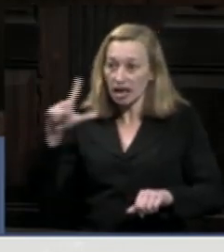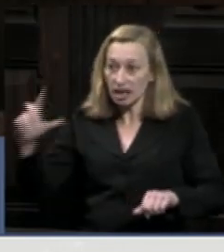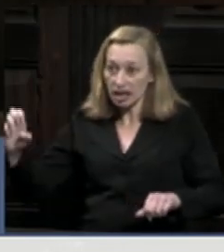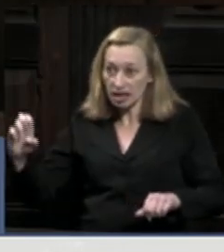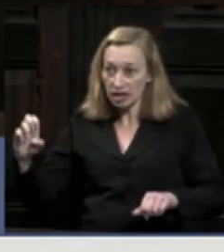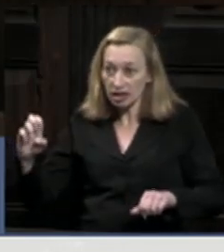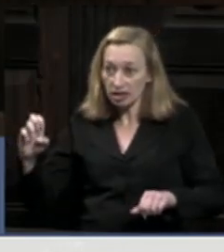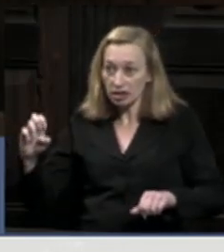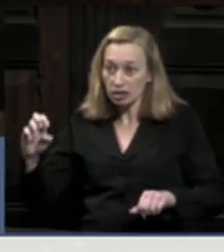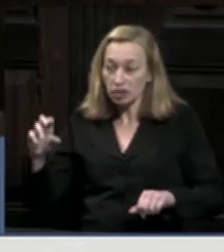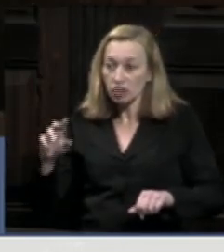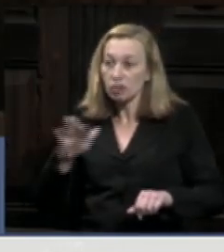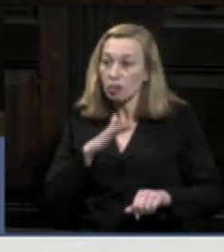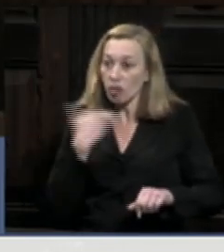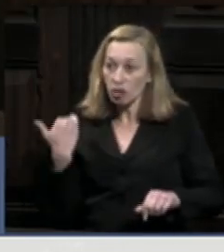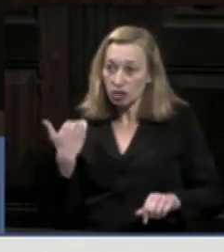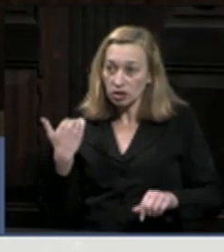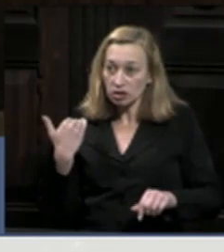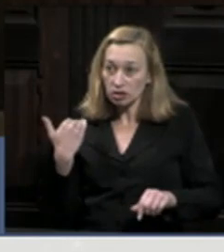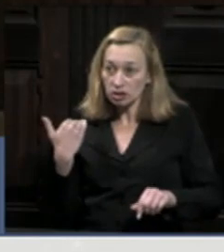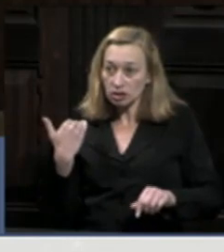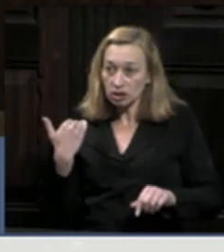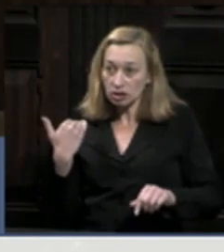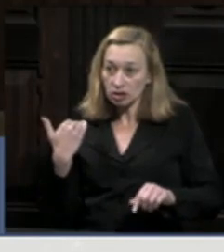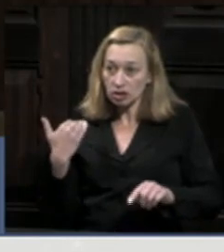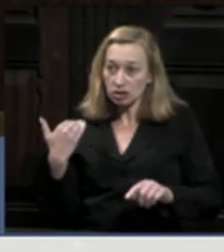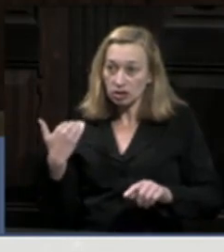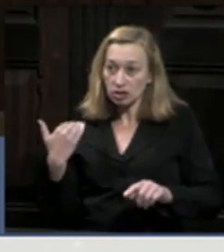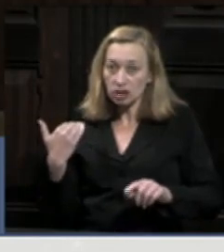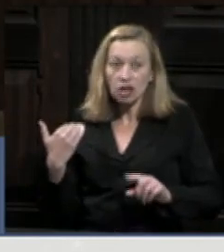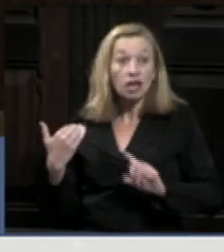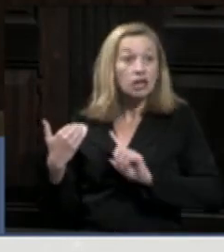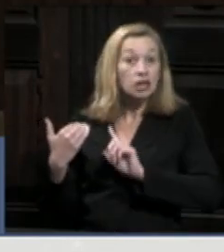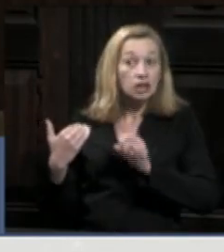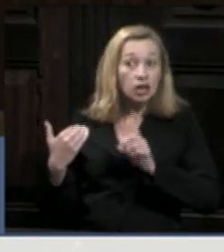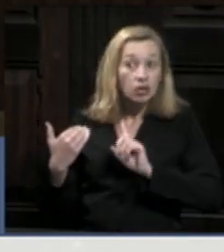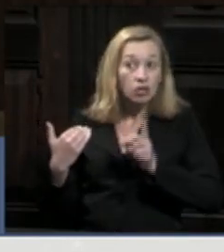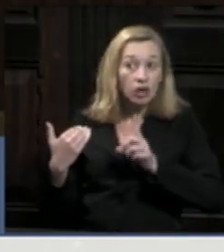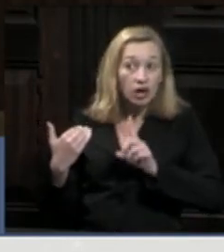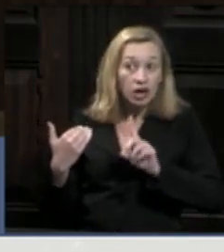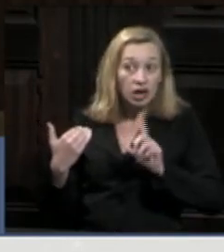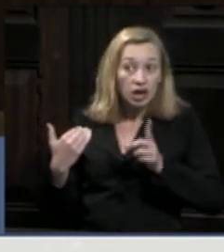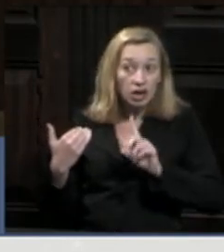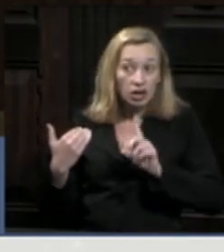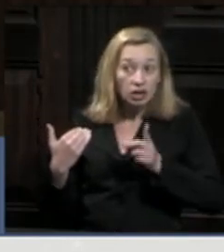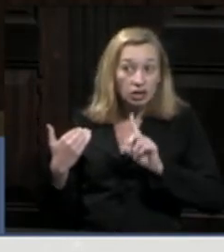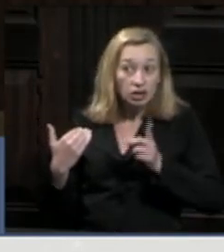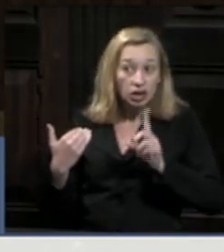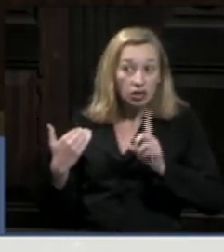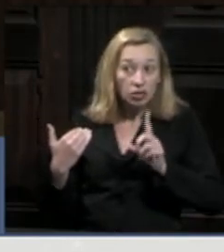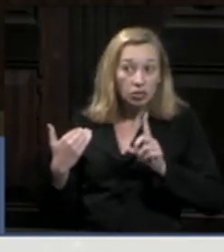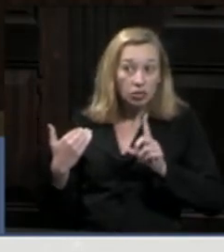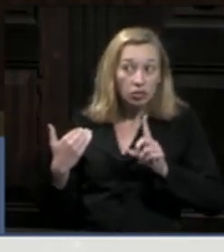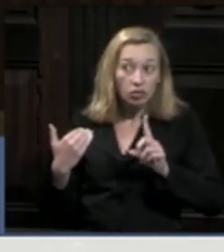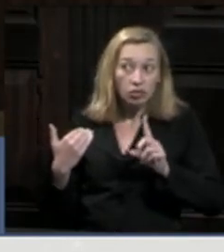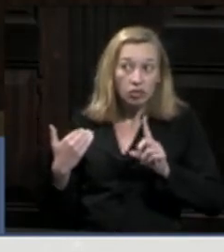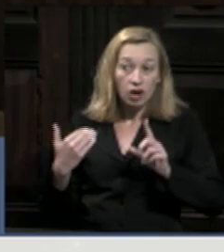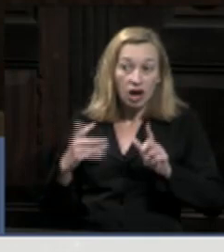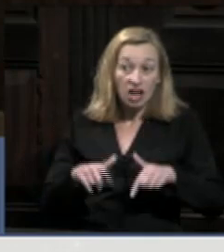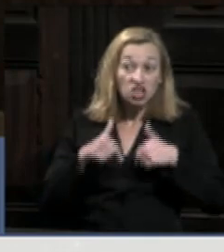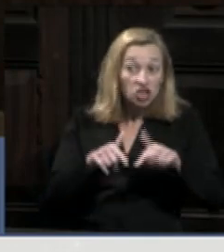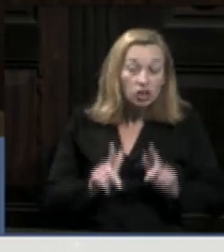agido desta maneira não é a forma que o contraditório deve agir porque